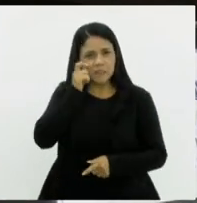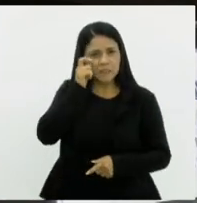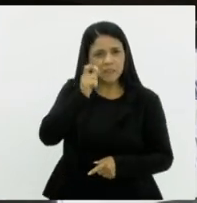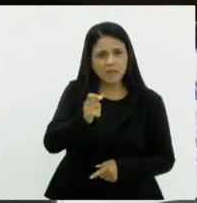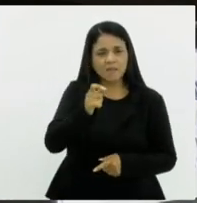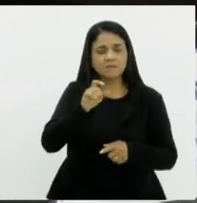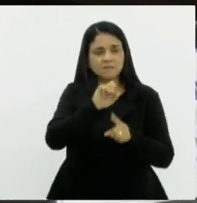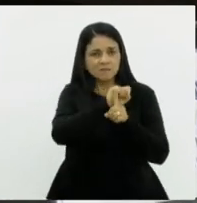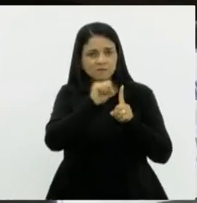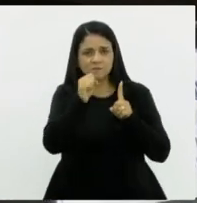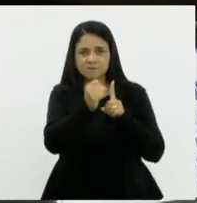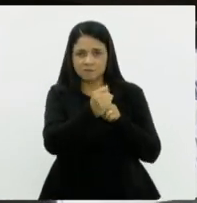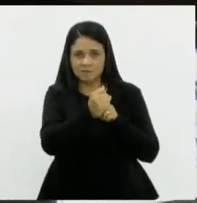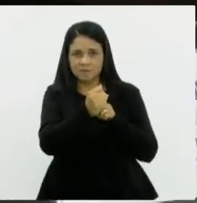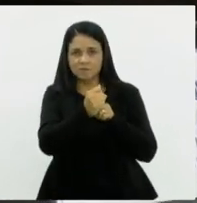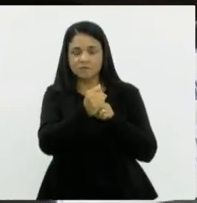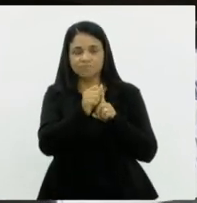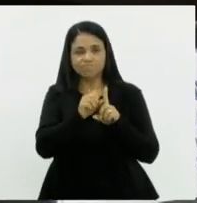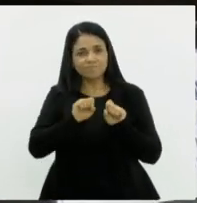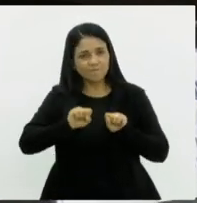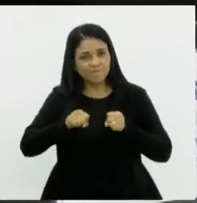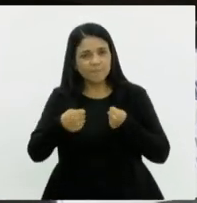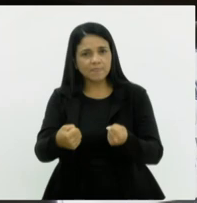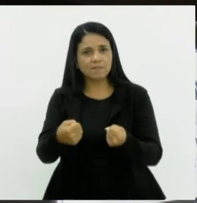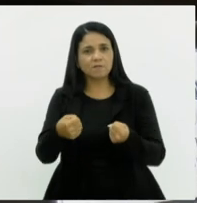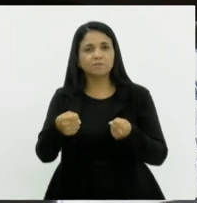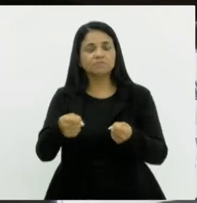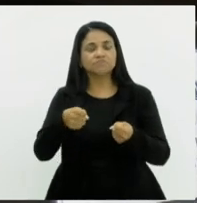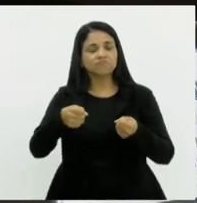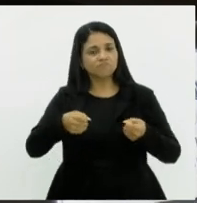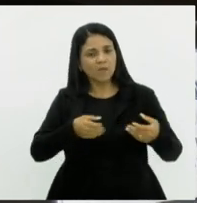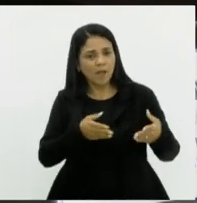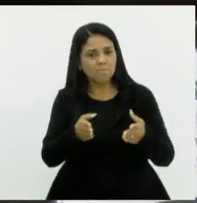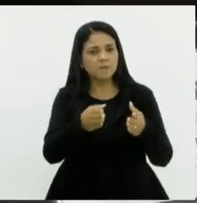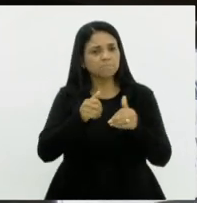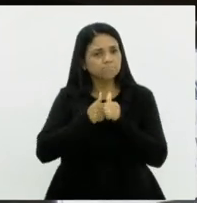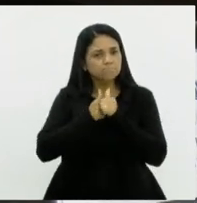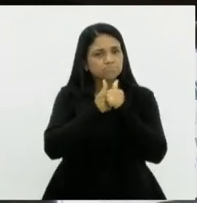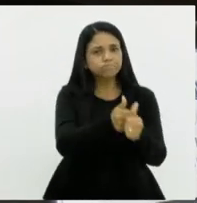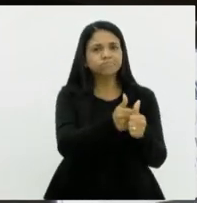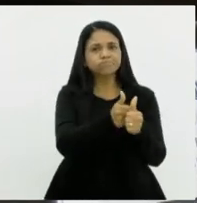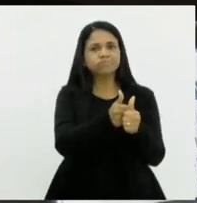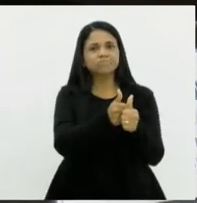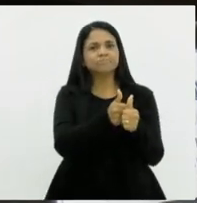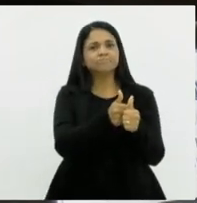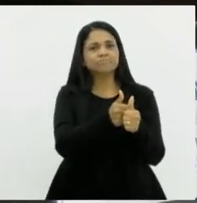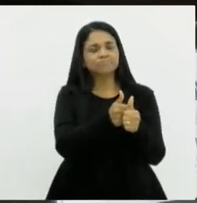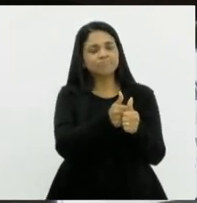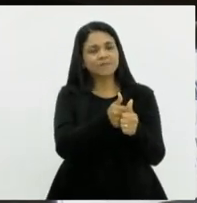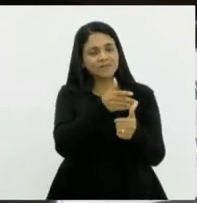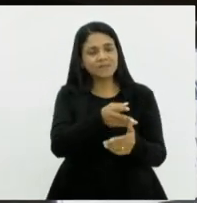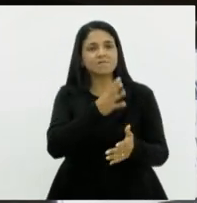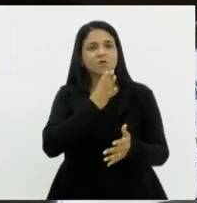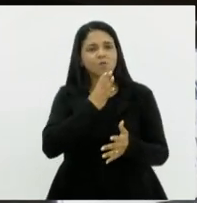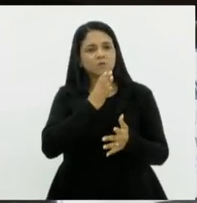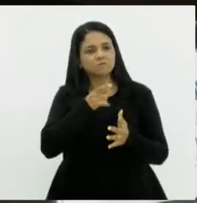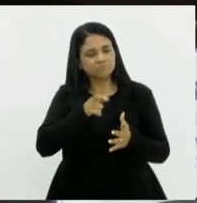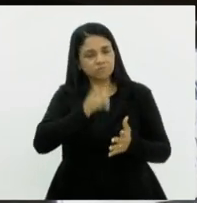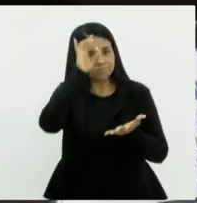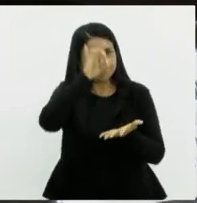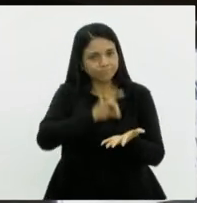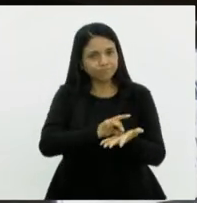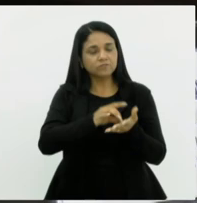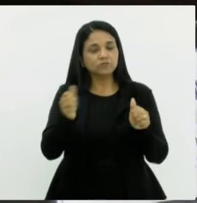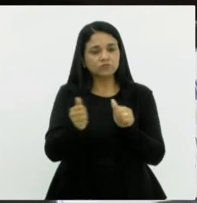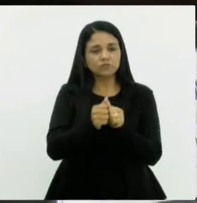maiores da sociedade, e seguindo um caminho que está sendo reconhecido aqui, juntamente com a nossa brilhante deputada